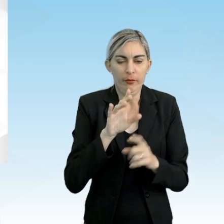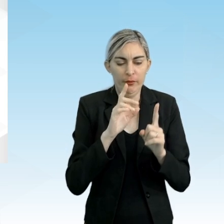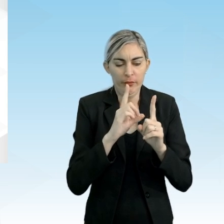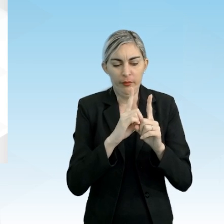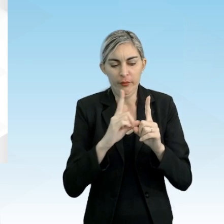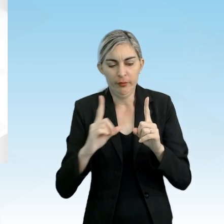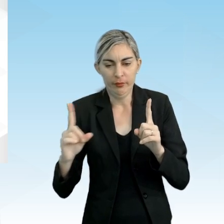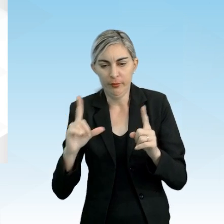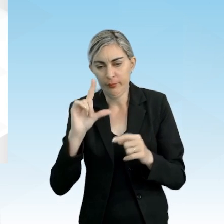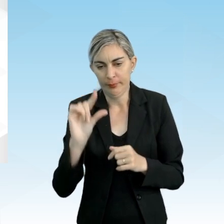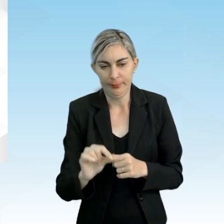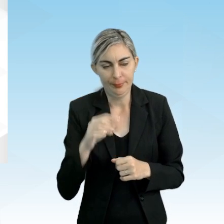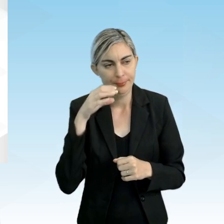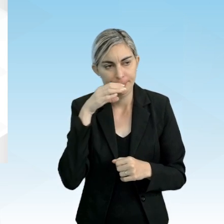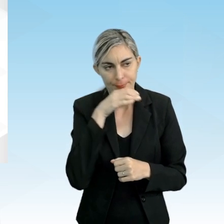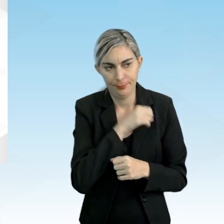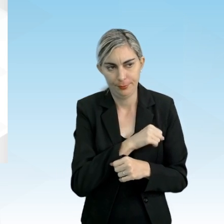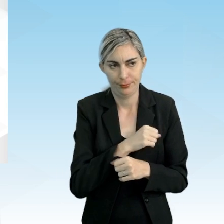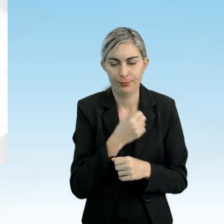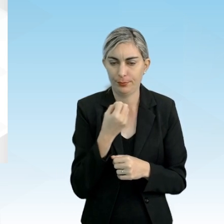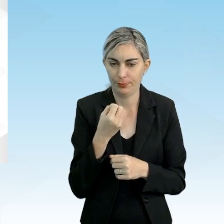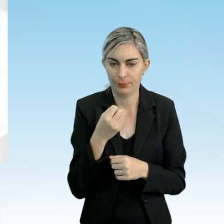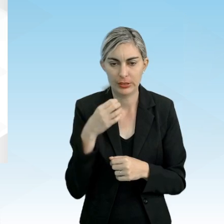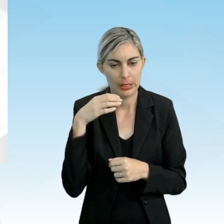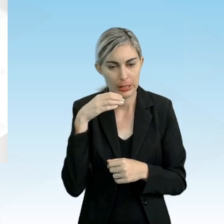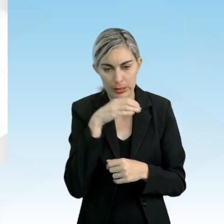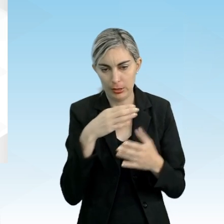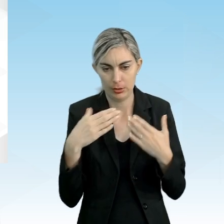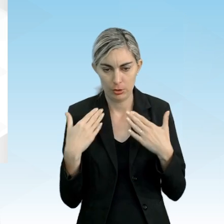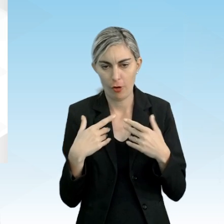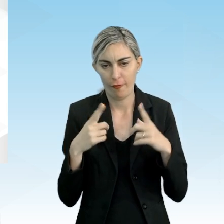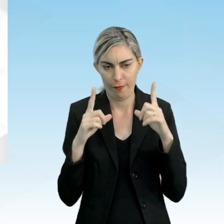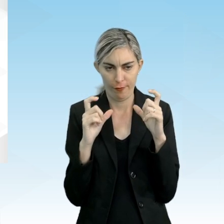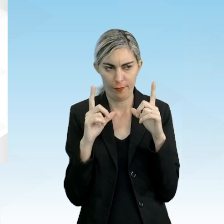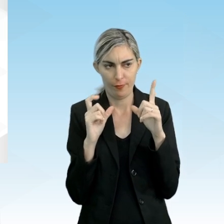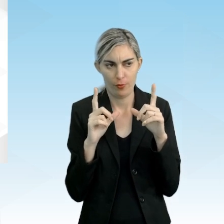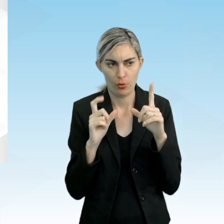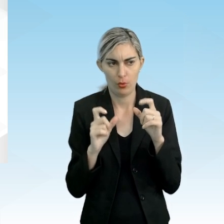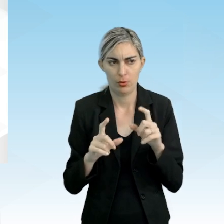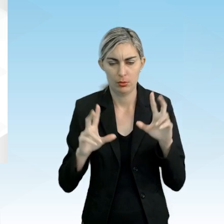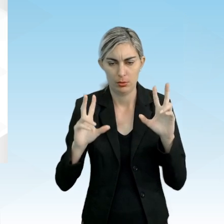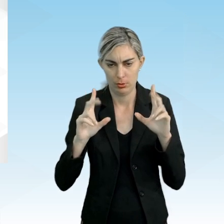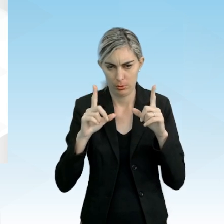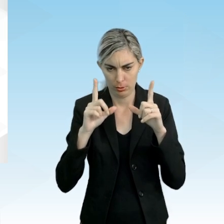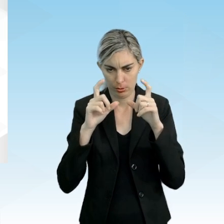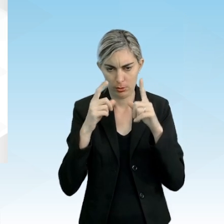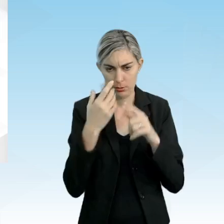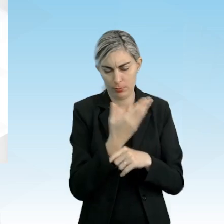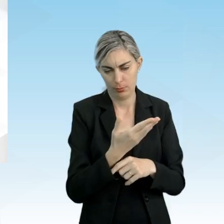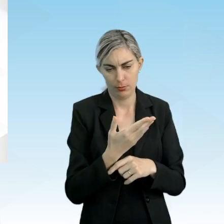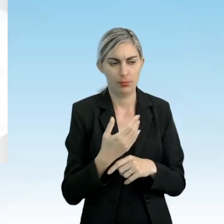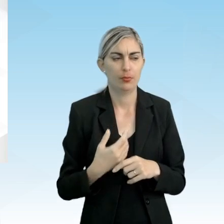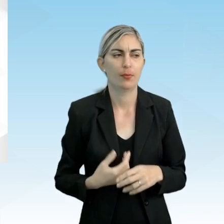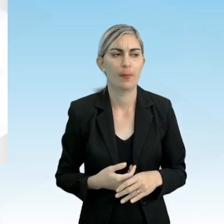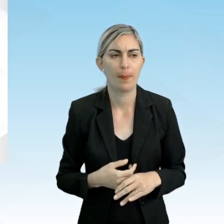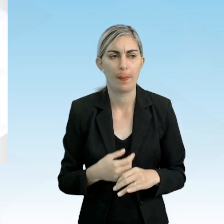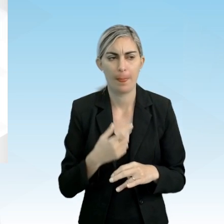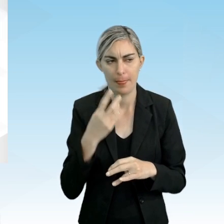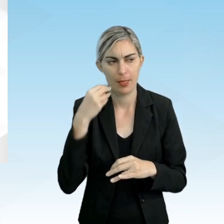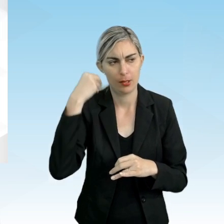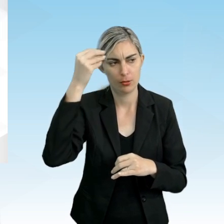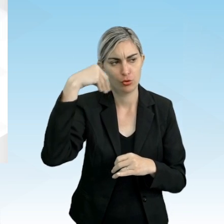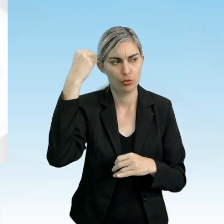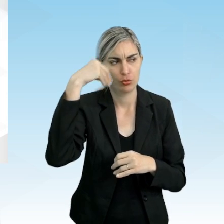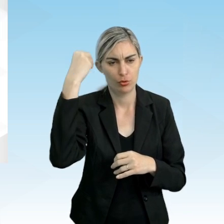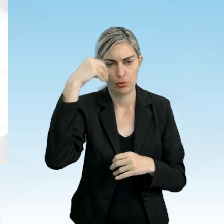menos quente bom aí a gente tem uma foto sobre uma um